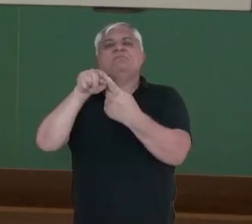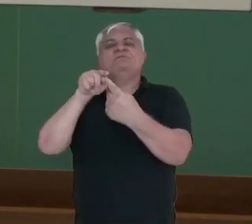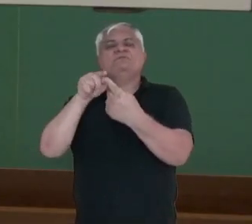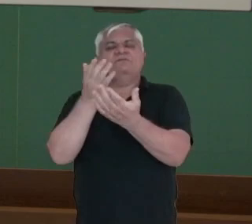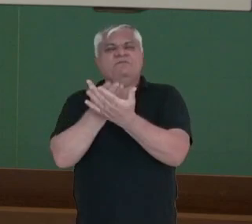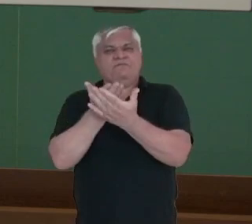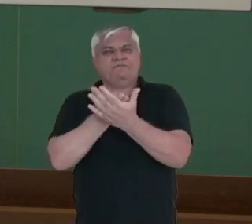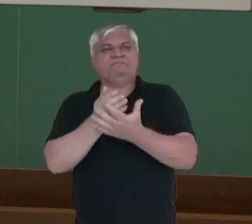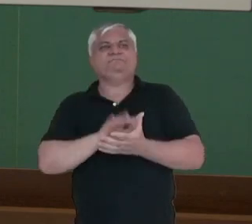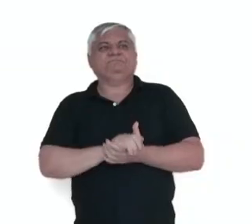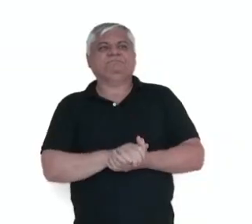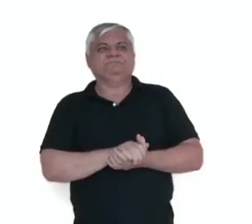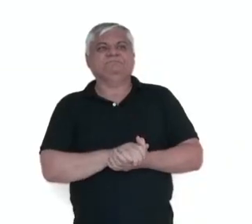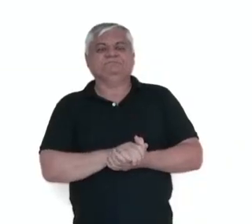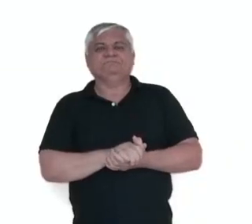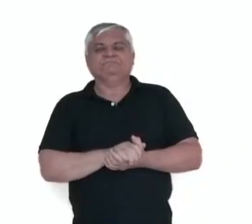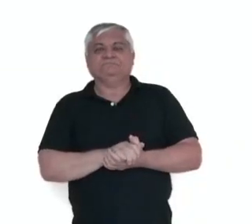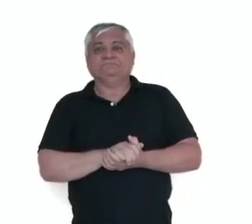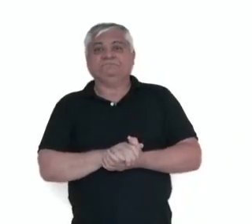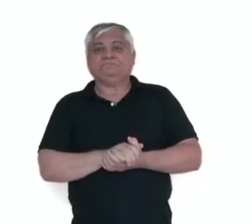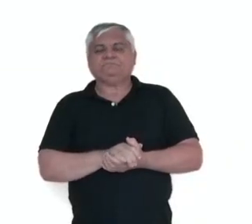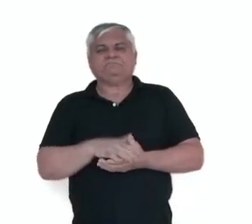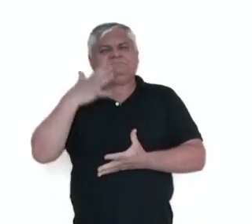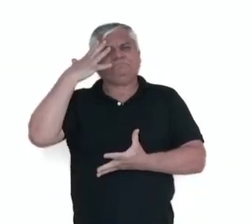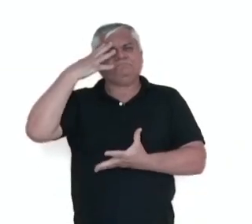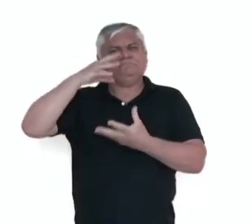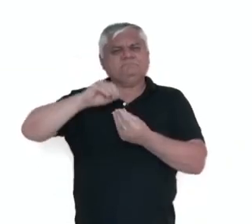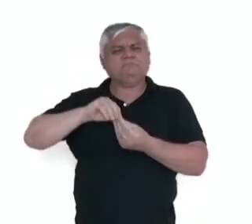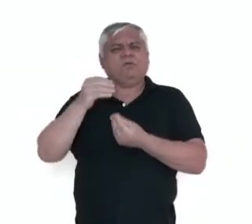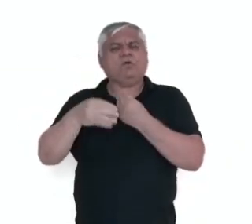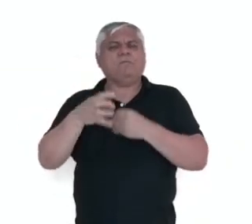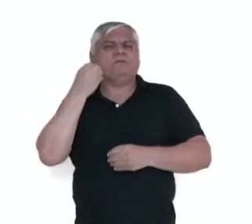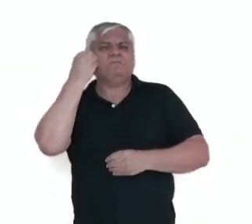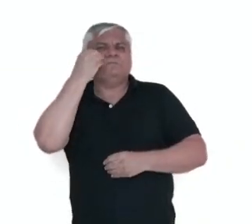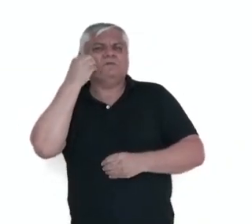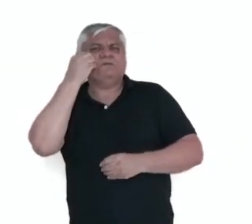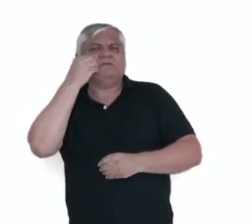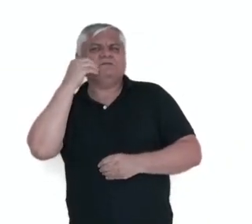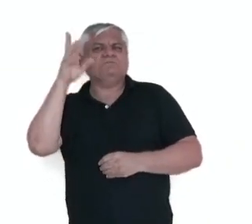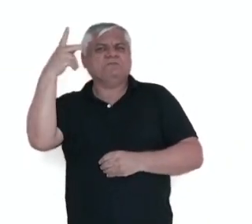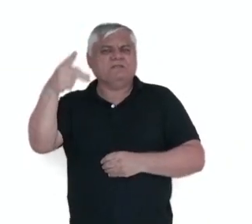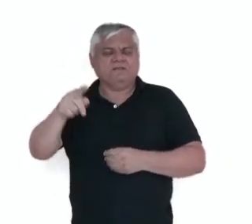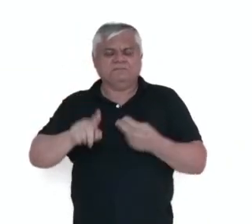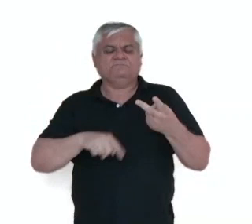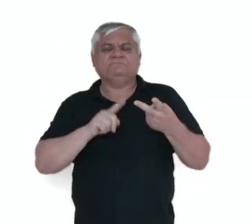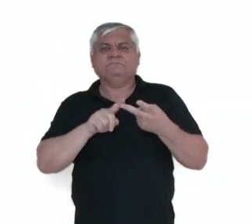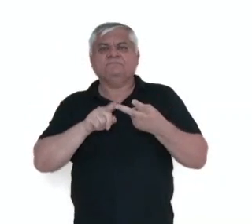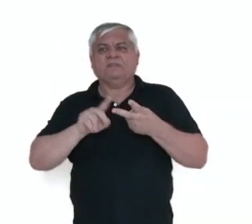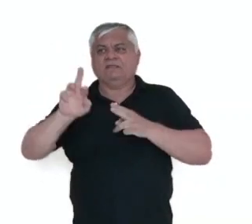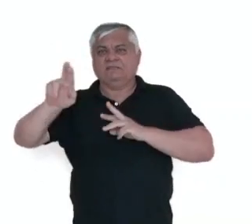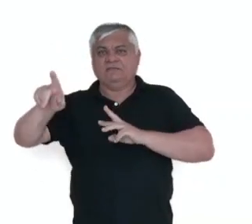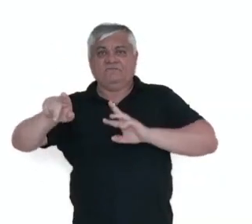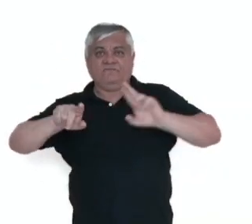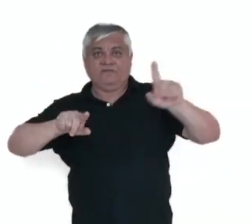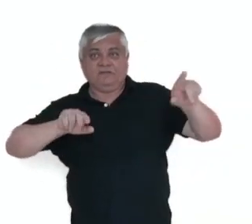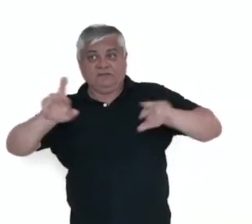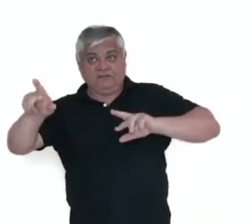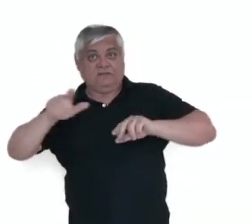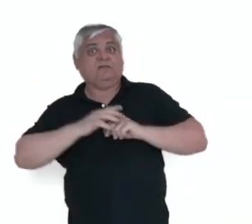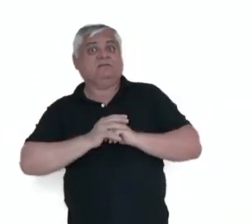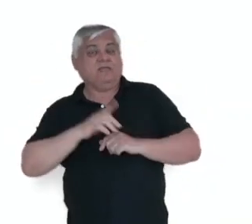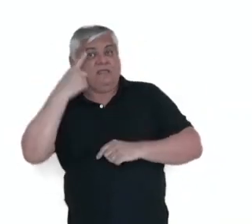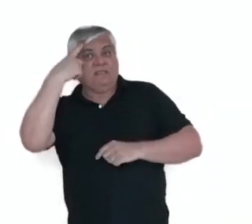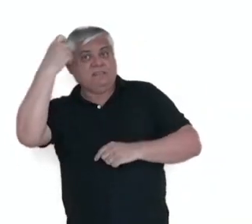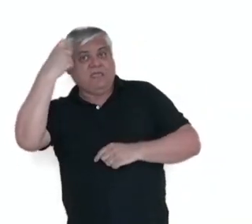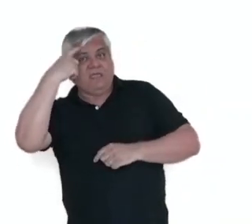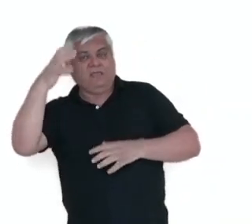nossos objetivos. Compreender o empirismo radical de Hume, diferenciar impressões e